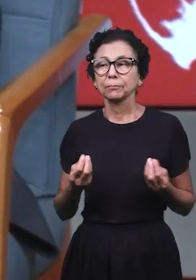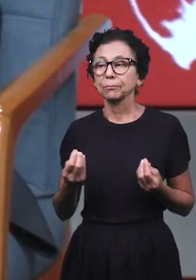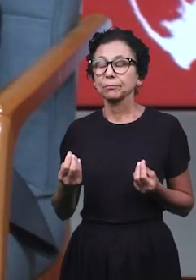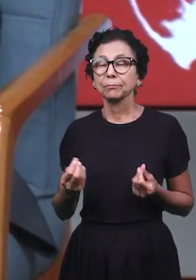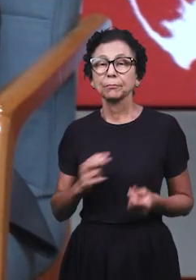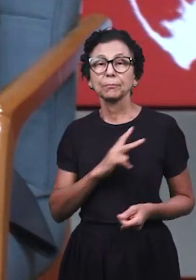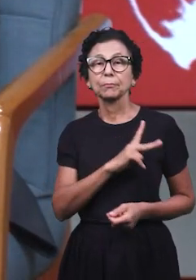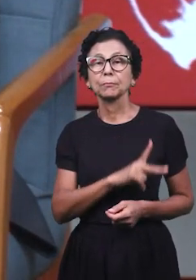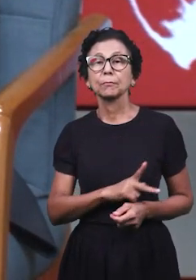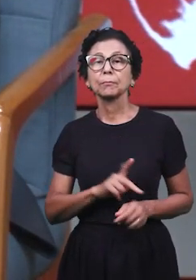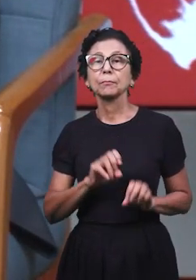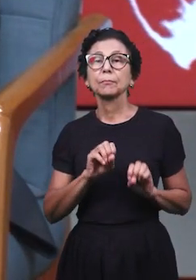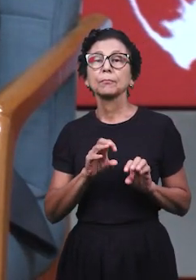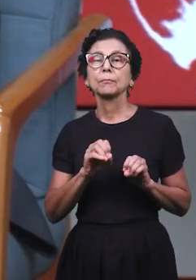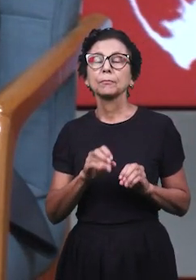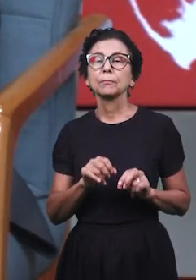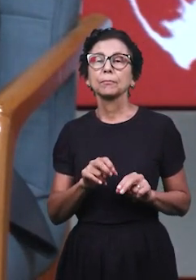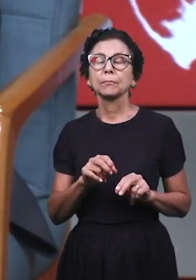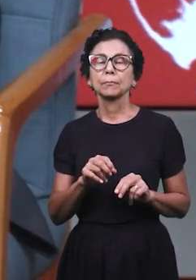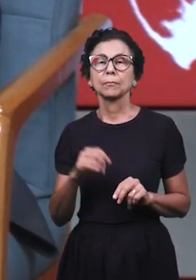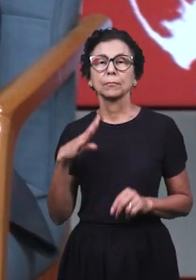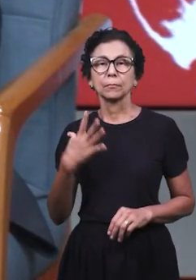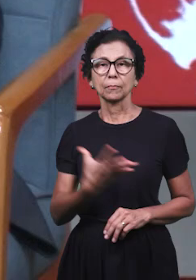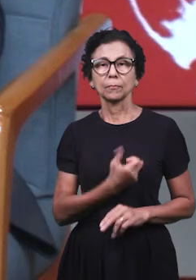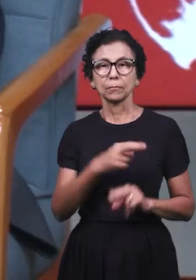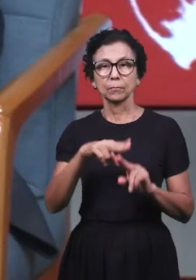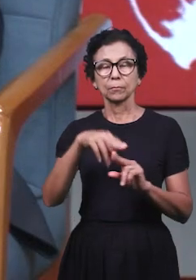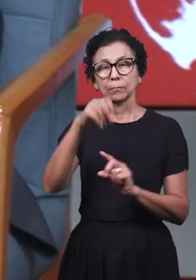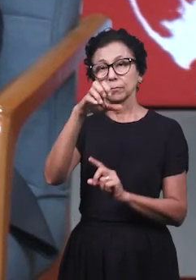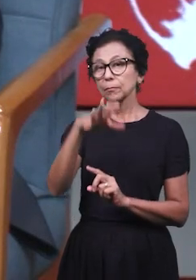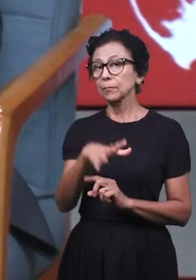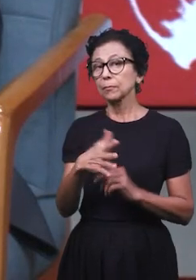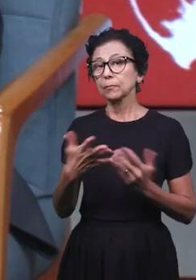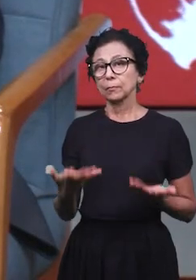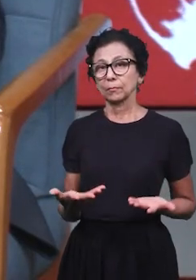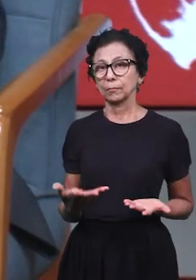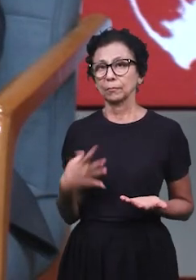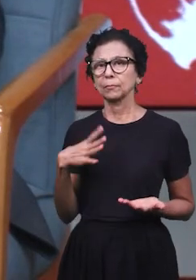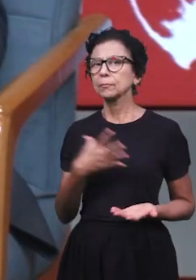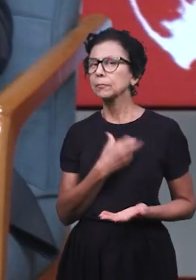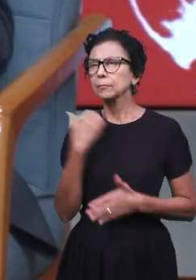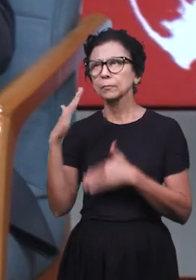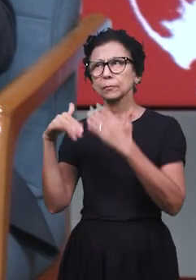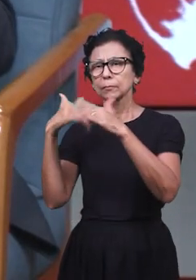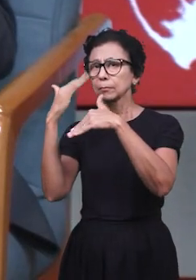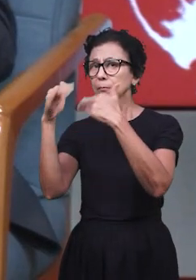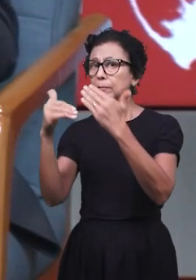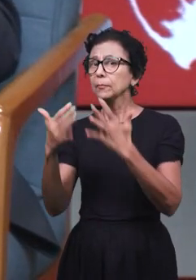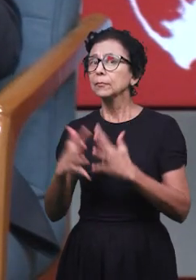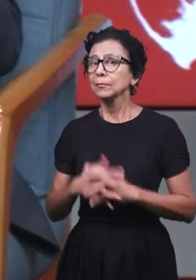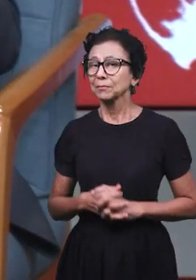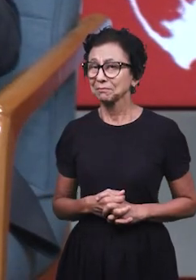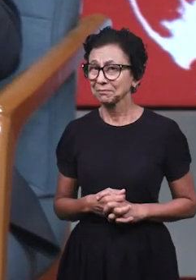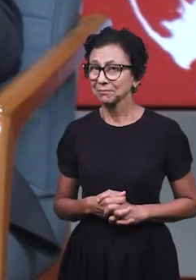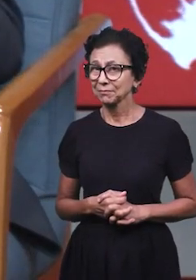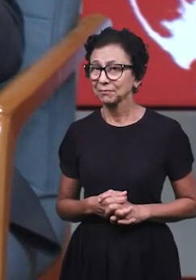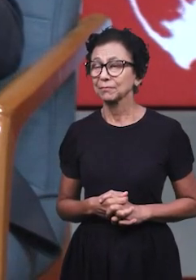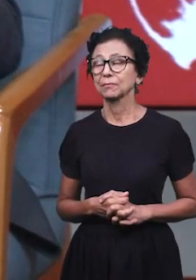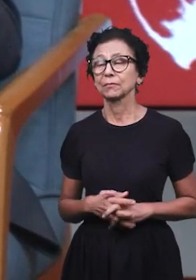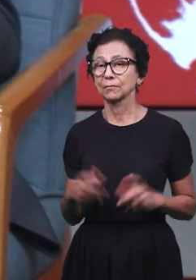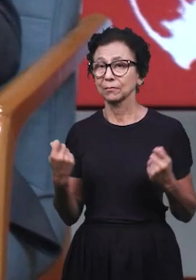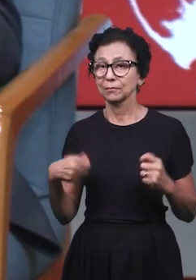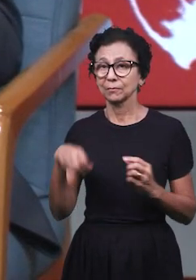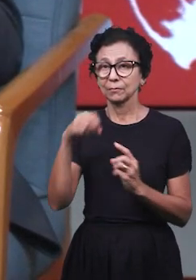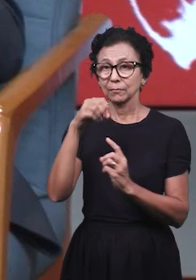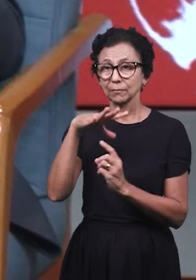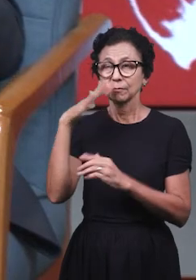diz? Pela graça sois salvos. E a salvação para nós é dinâmica. Então, nós vivemos da dinâmica